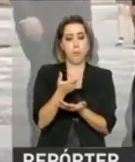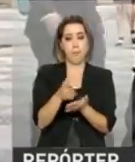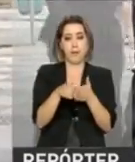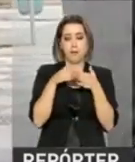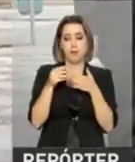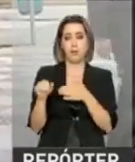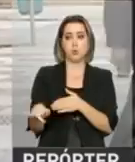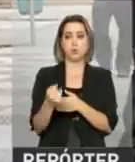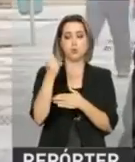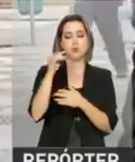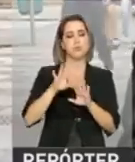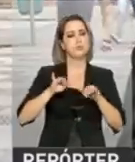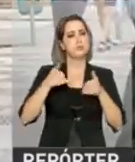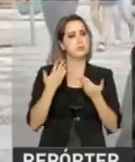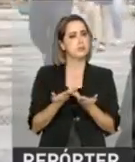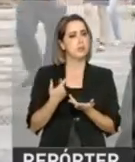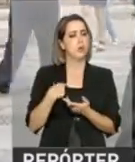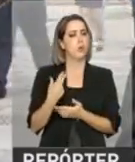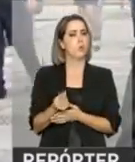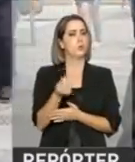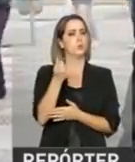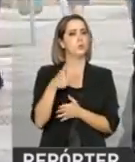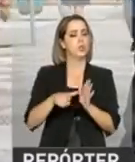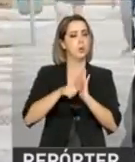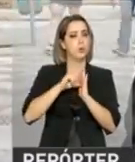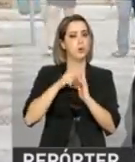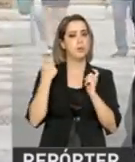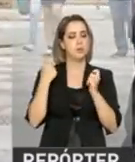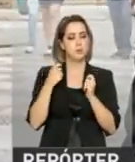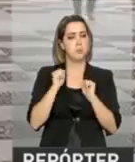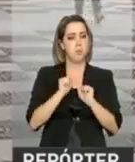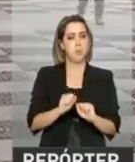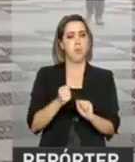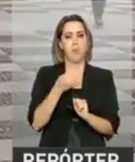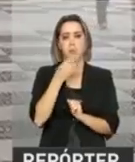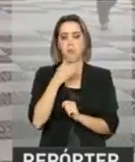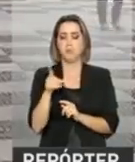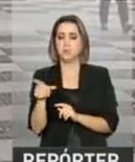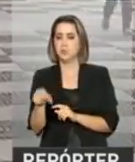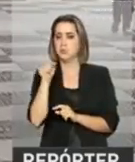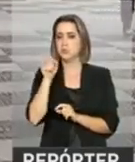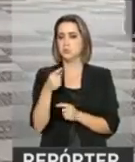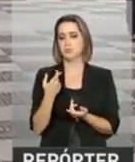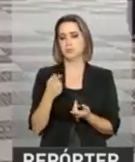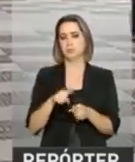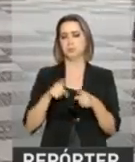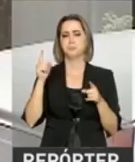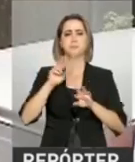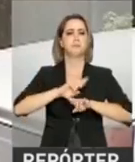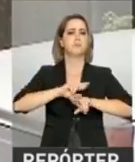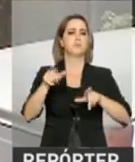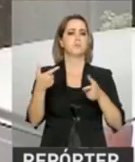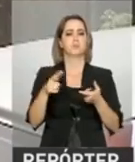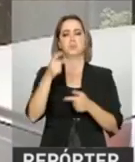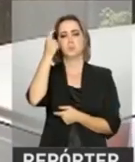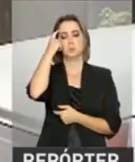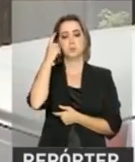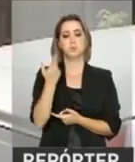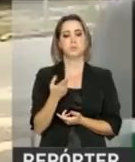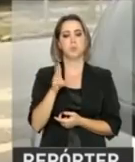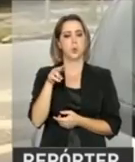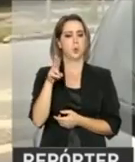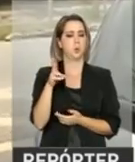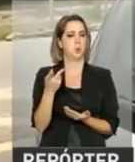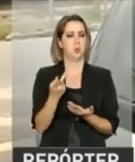pergunta, para ter o dinheiro na mão mais rapidamente, vale a pena fazer essa opção? Muita gente nem pensa nisso. Até o momento eu nunca